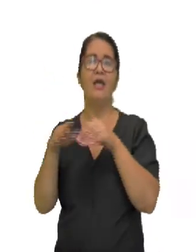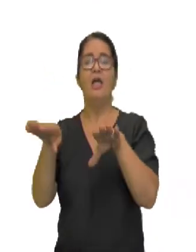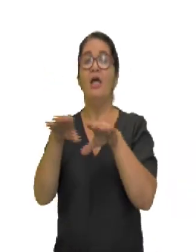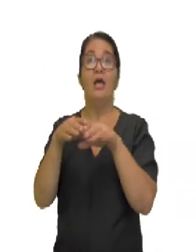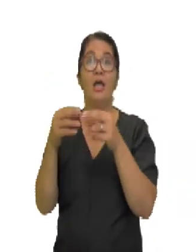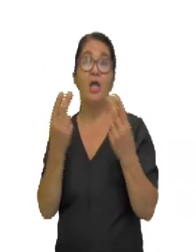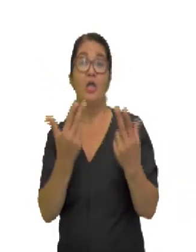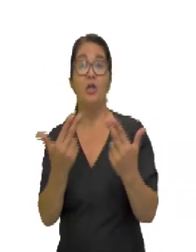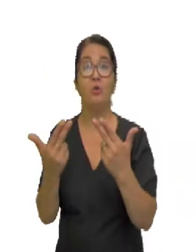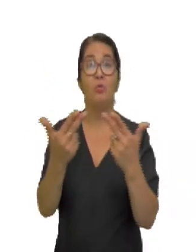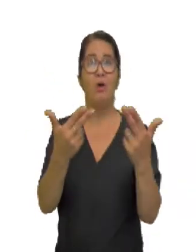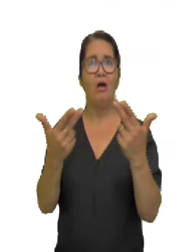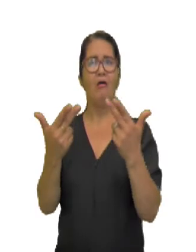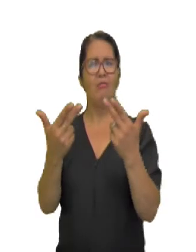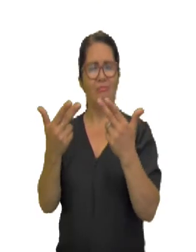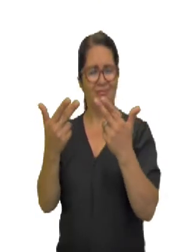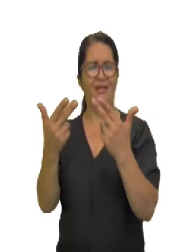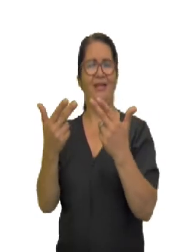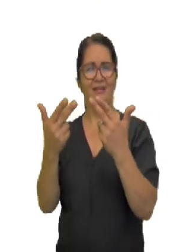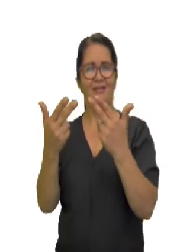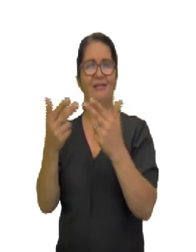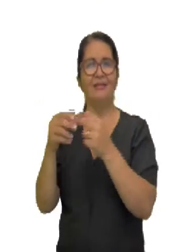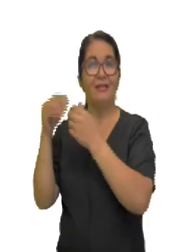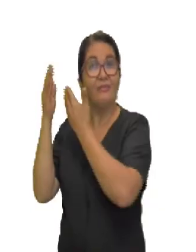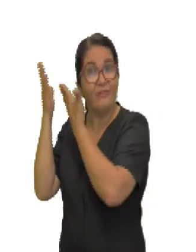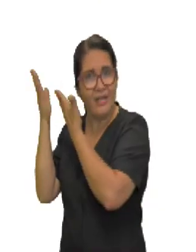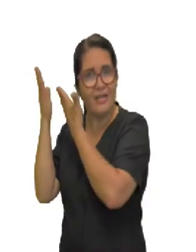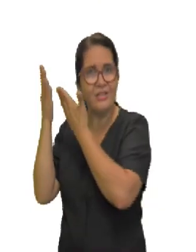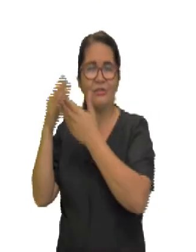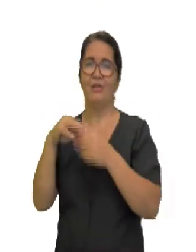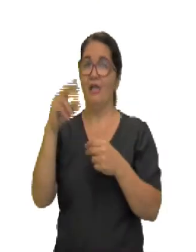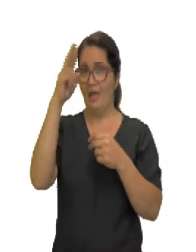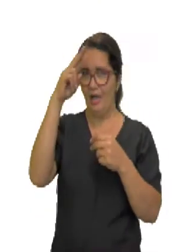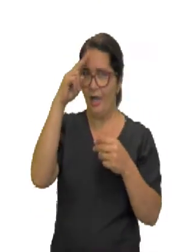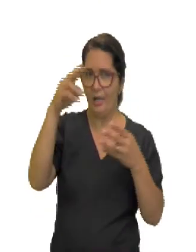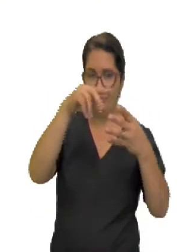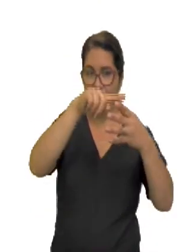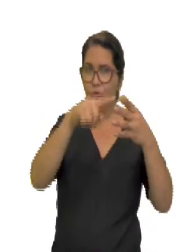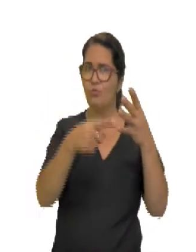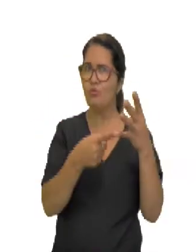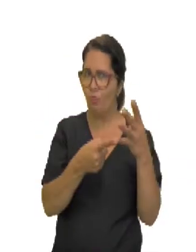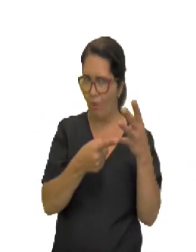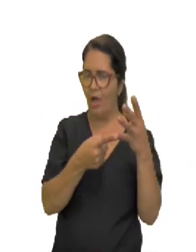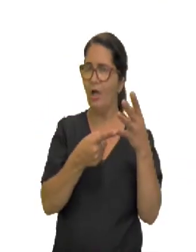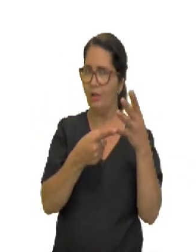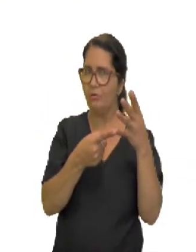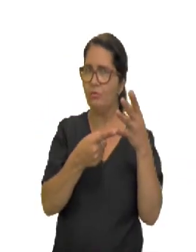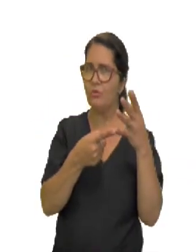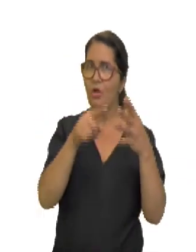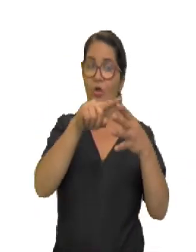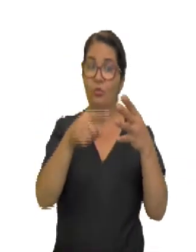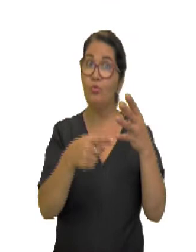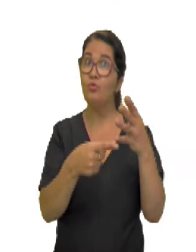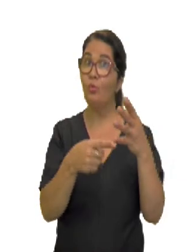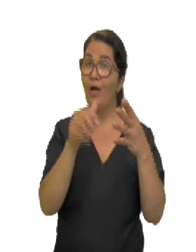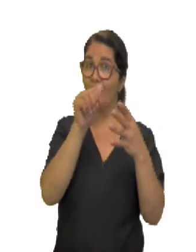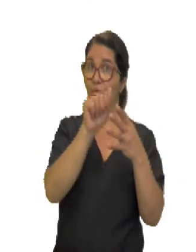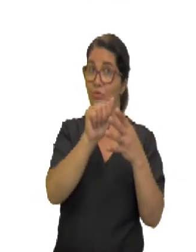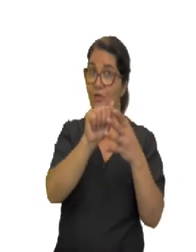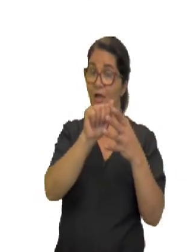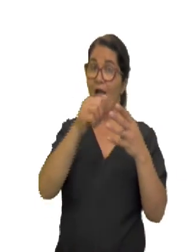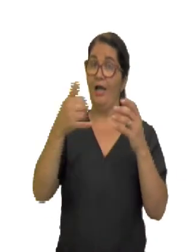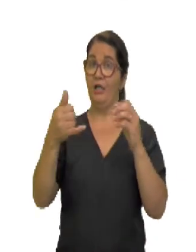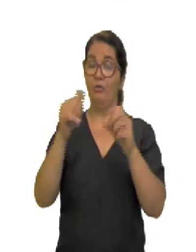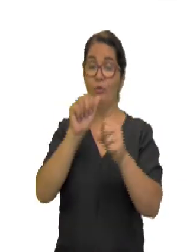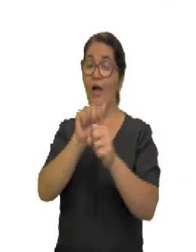mais. Lembrando daqueles 4 adjetivos, que não pode acrescentar o mais, que é o bom,